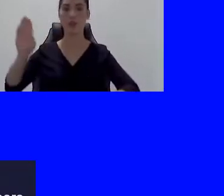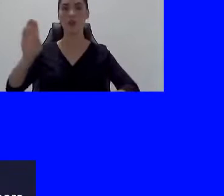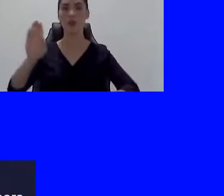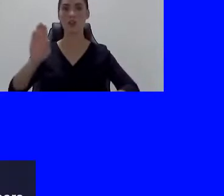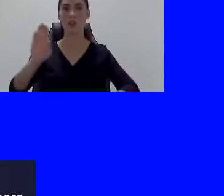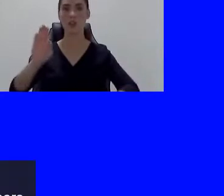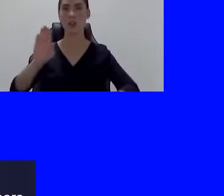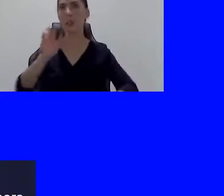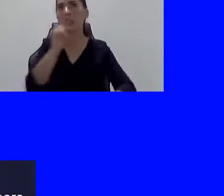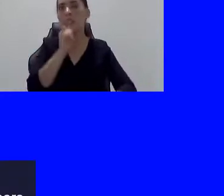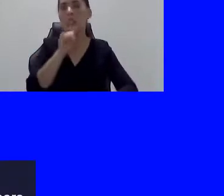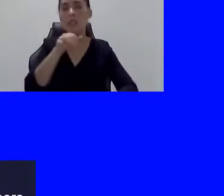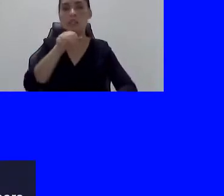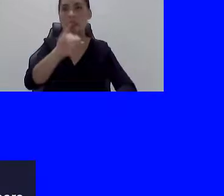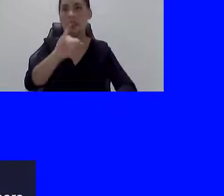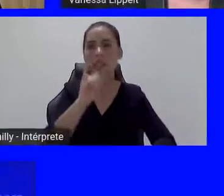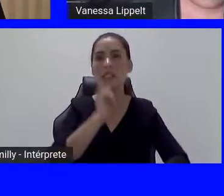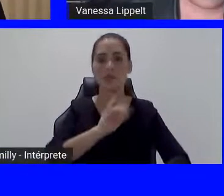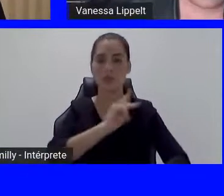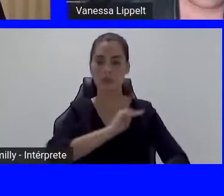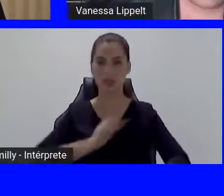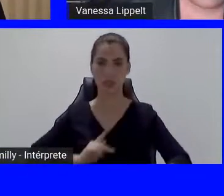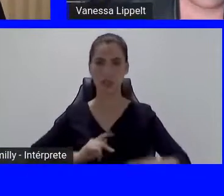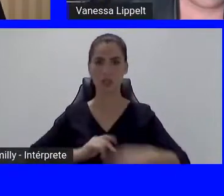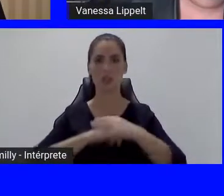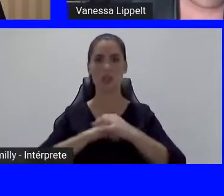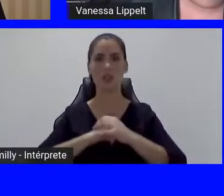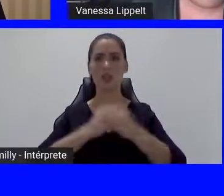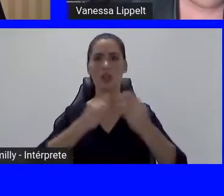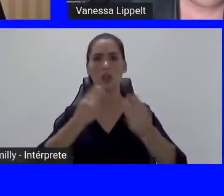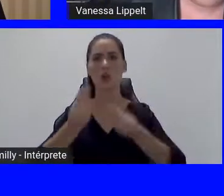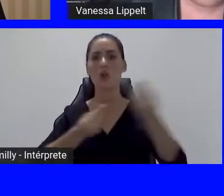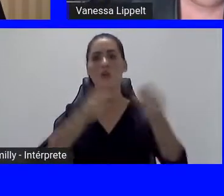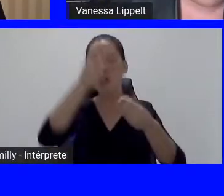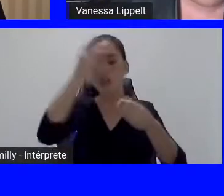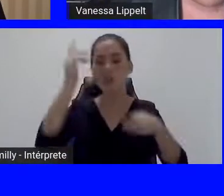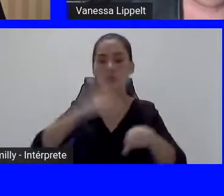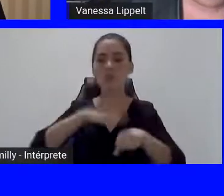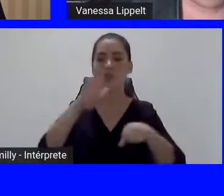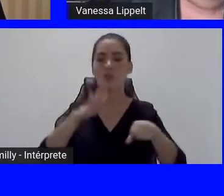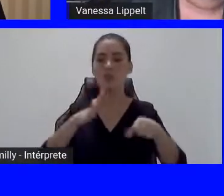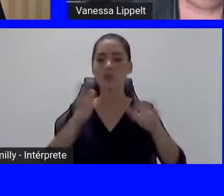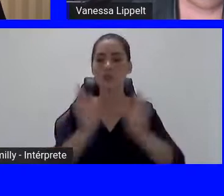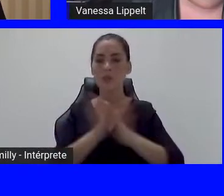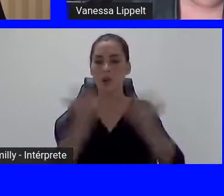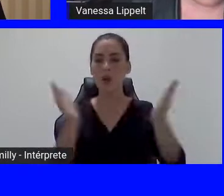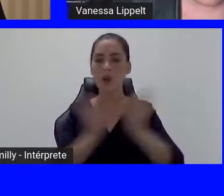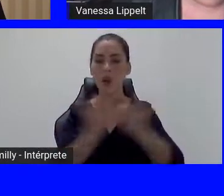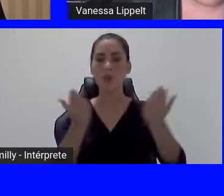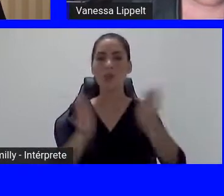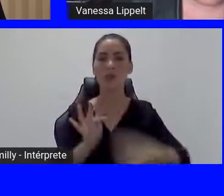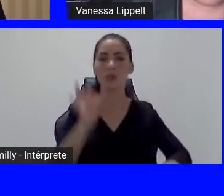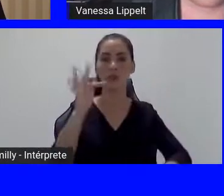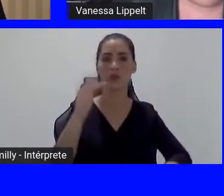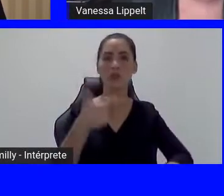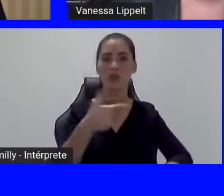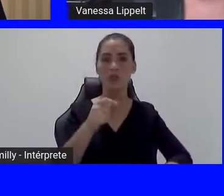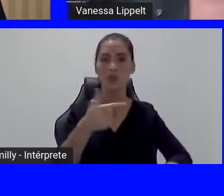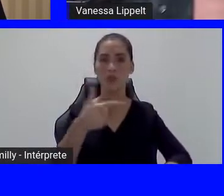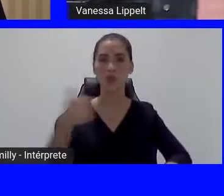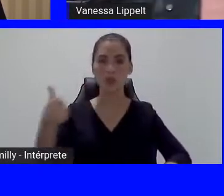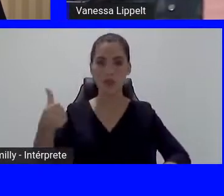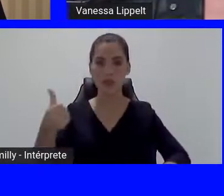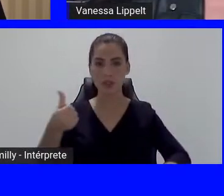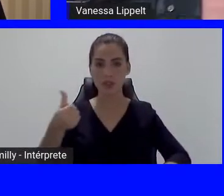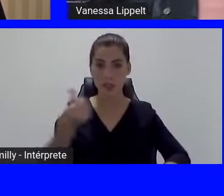metade mais pobre estará melhor em 2026, caso a senhora seja eleita, e como conseguirá